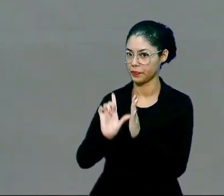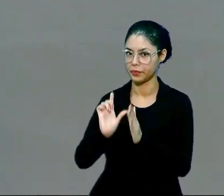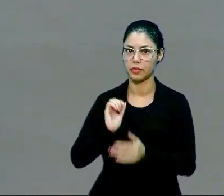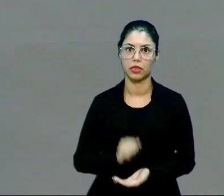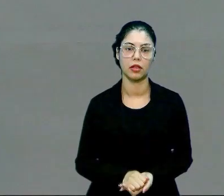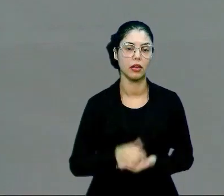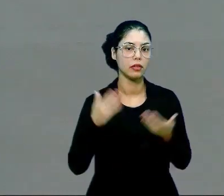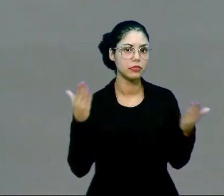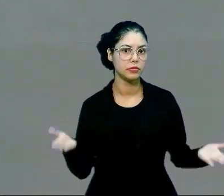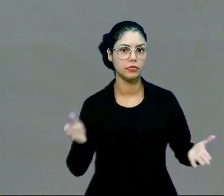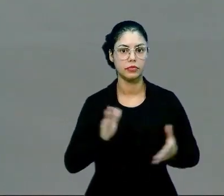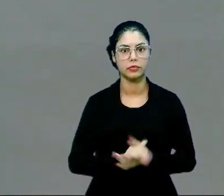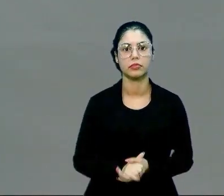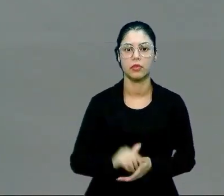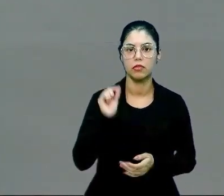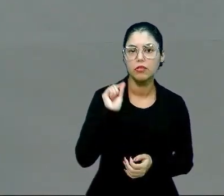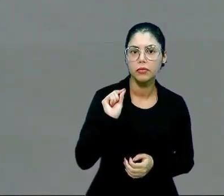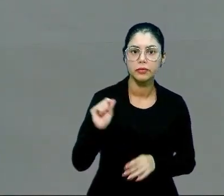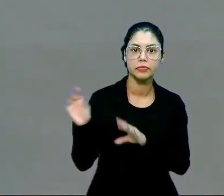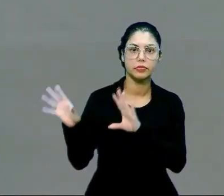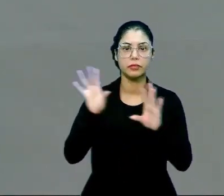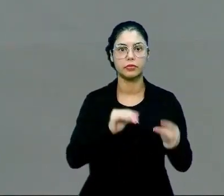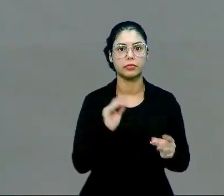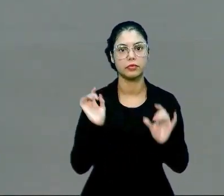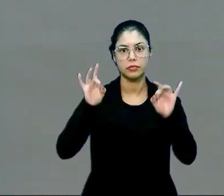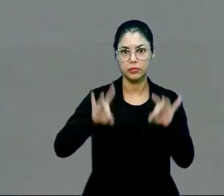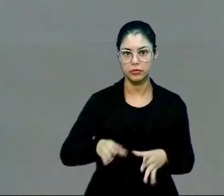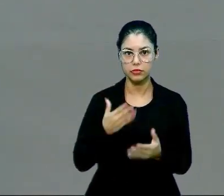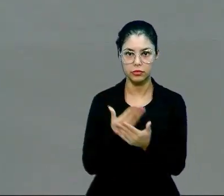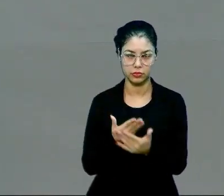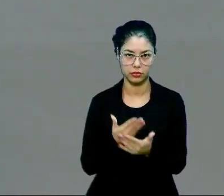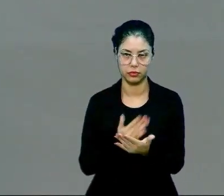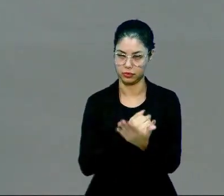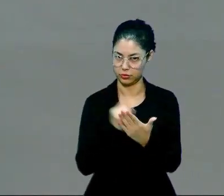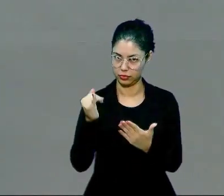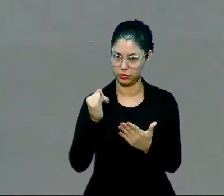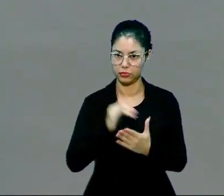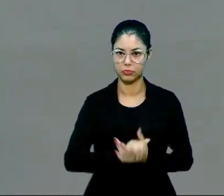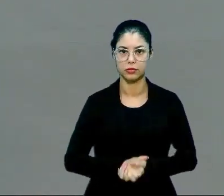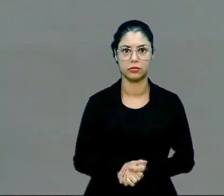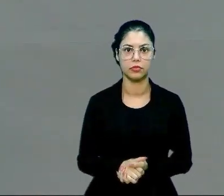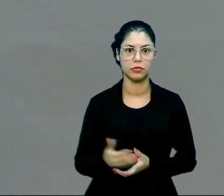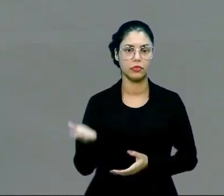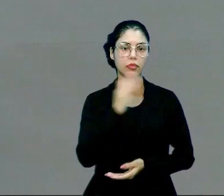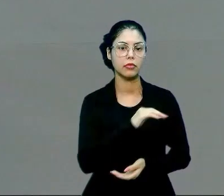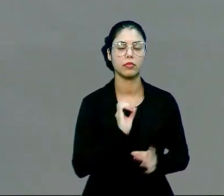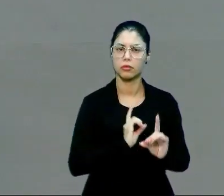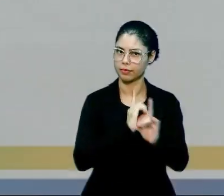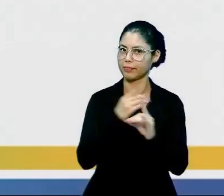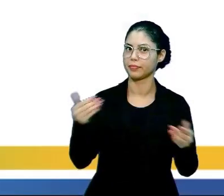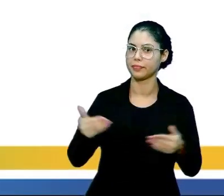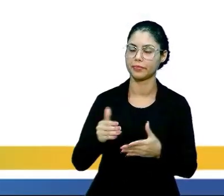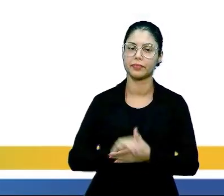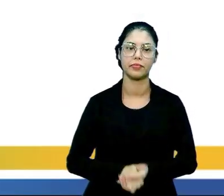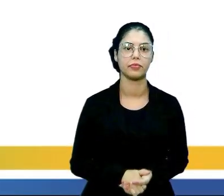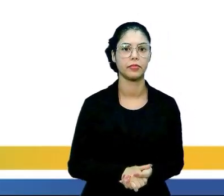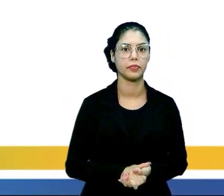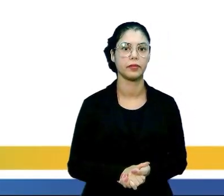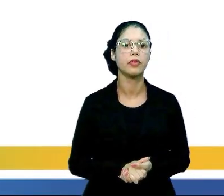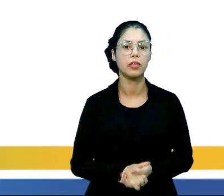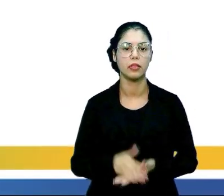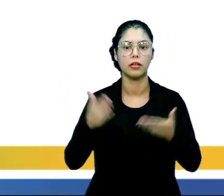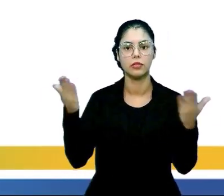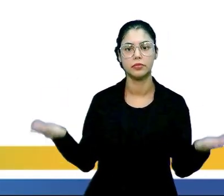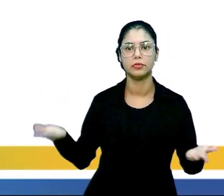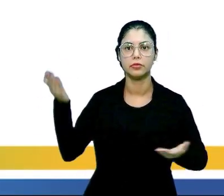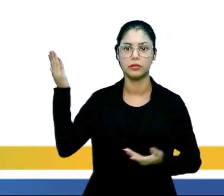anteriores. Então, o que nós traremos na última aula de introdução? Vamos lá descobrir agora. E